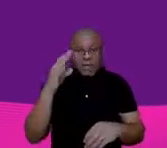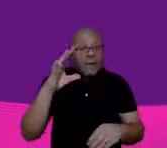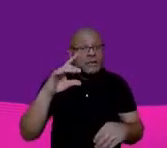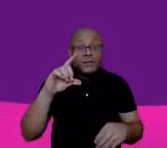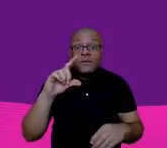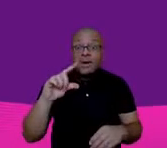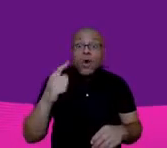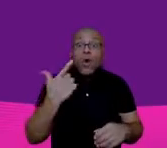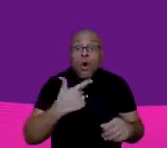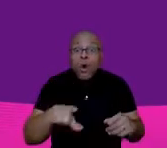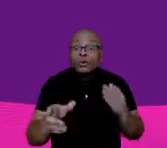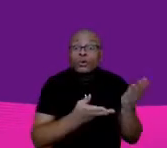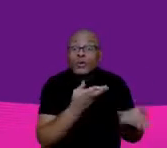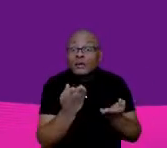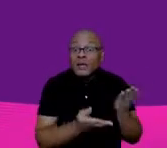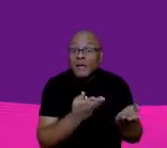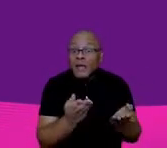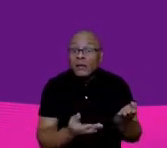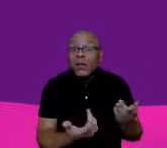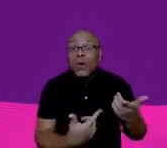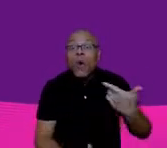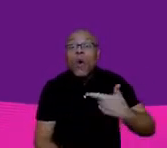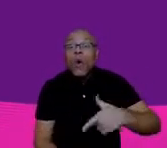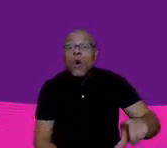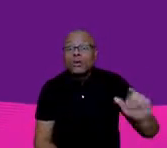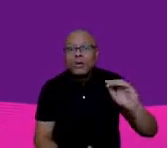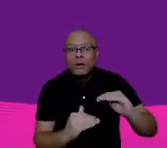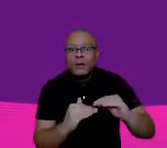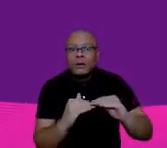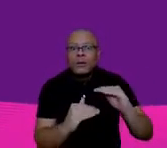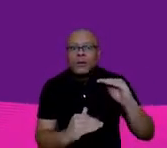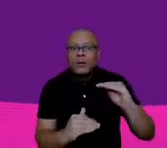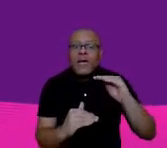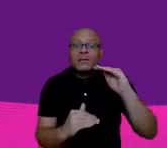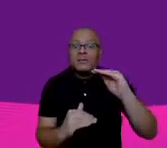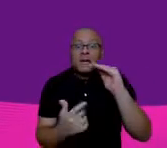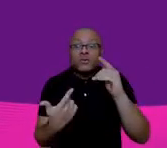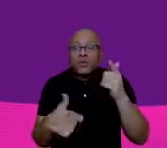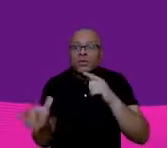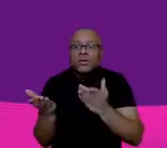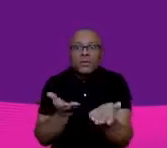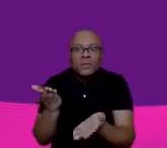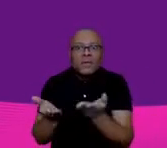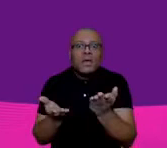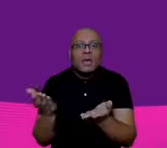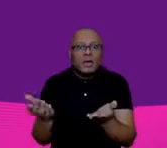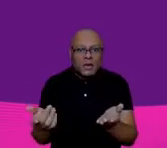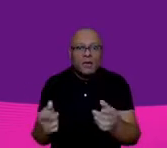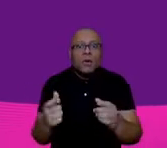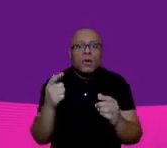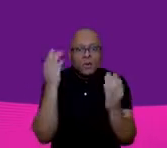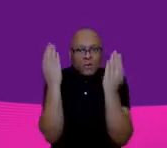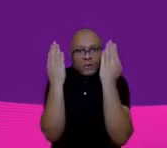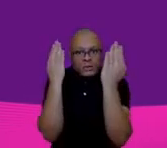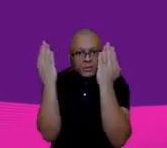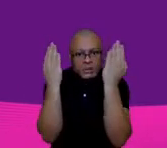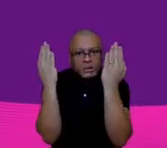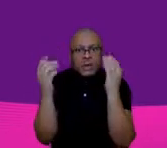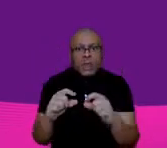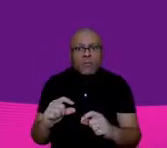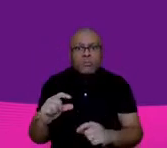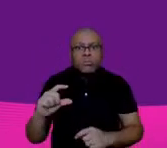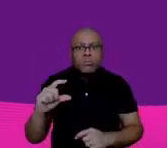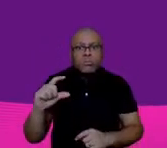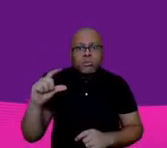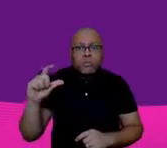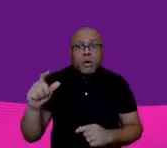de pessoas tratadas com Parkinson, mas vejam que pacientes com alterações psiquiátricas, como está crescendo, já adianto para vocês, gente,